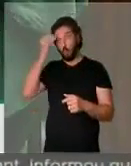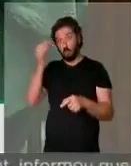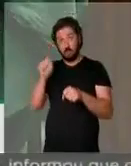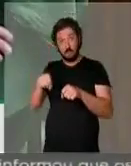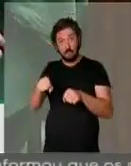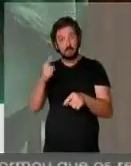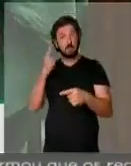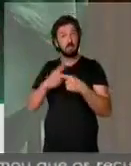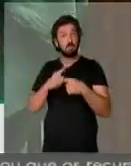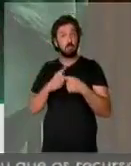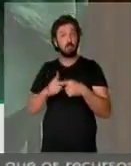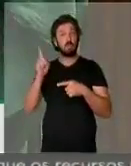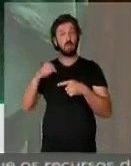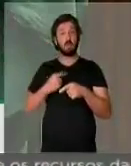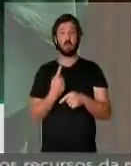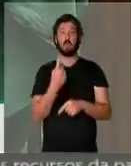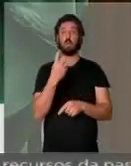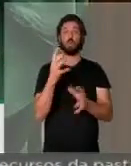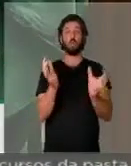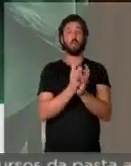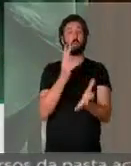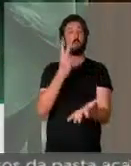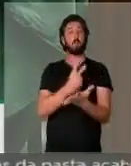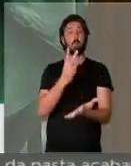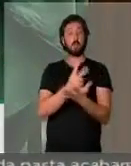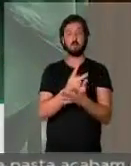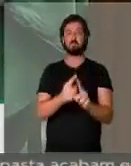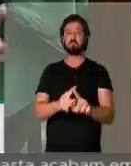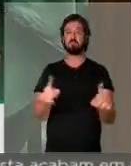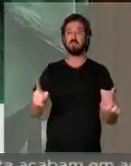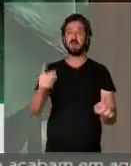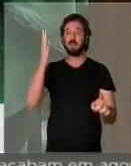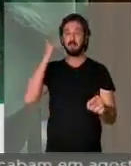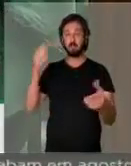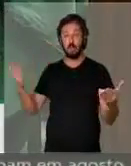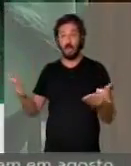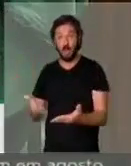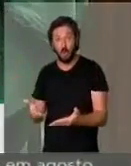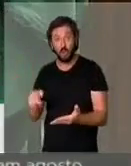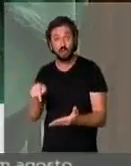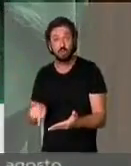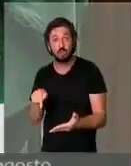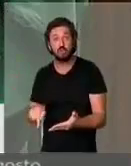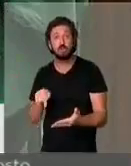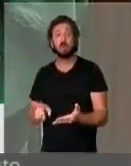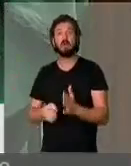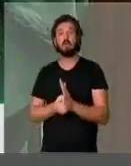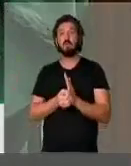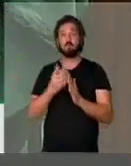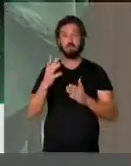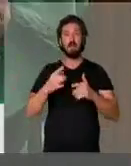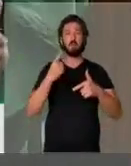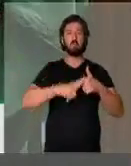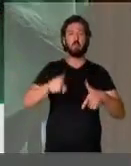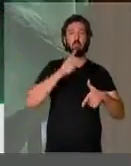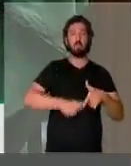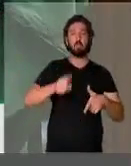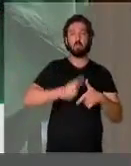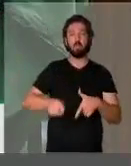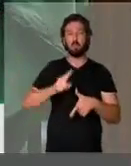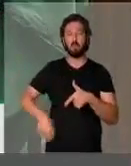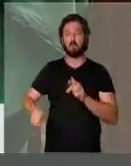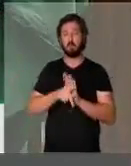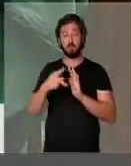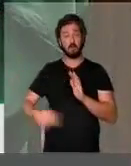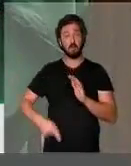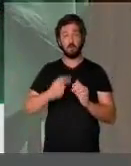partir do momento em que era uma chapa única. Mas sabemos que tudo isso que acontece hoje é fruto de uma série de desgovernos no nosso país,